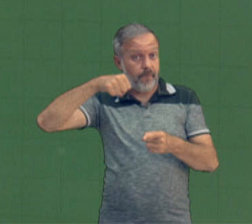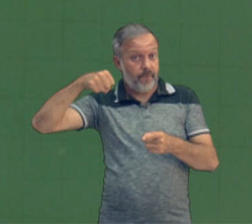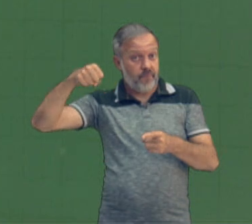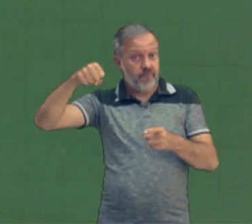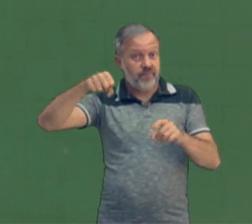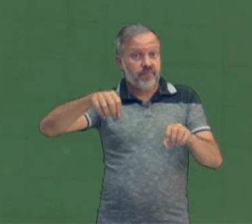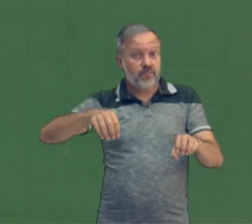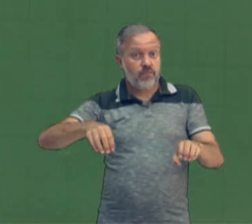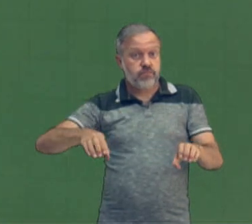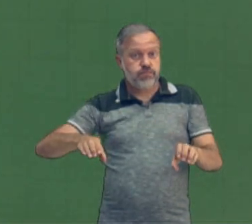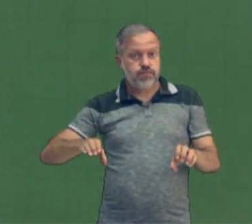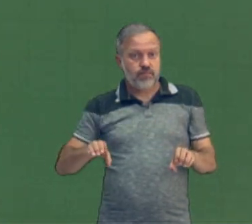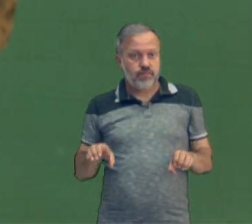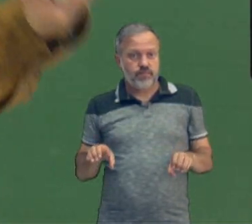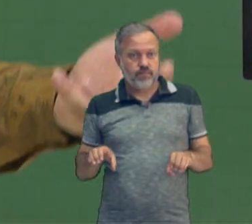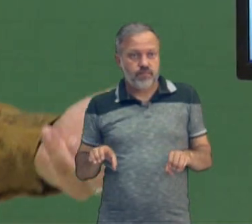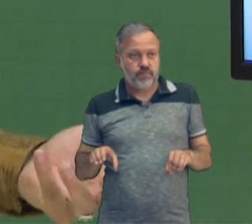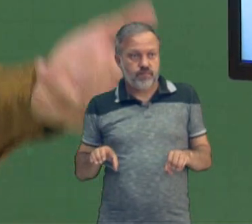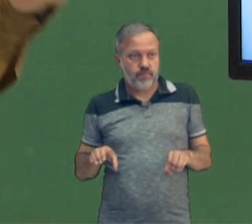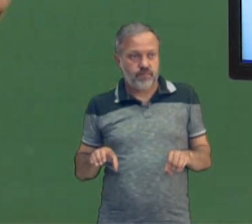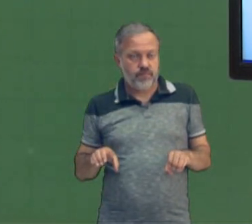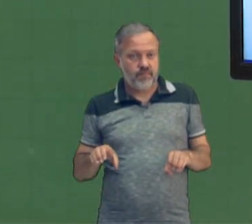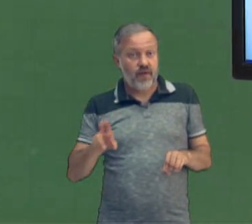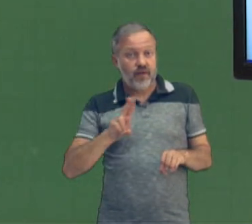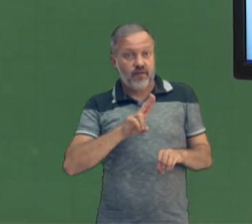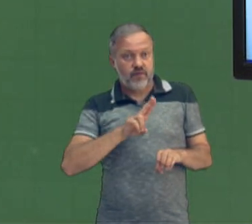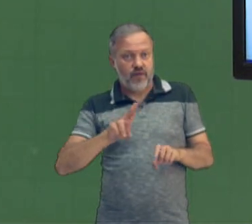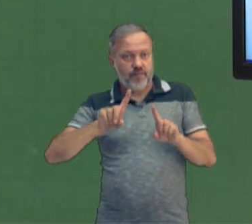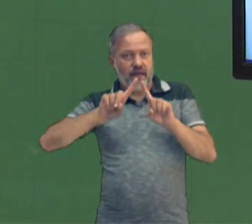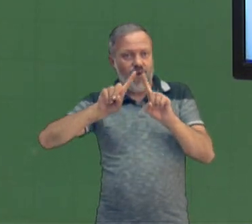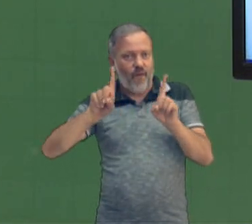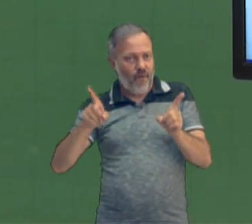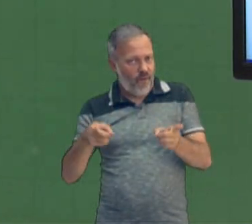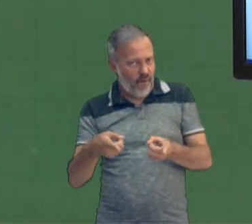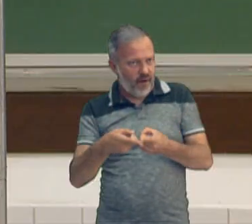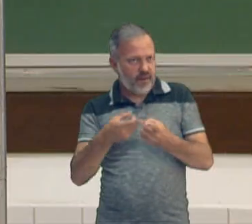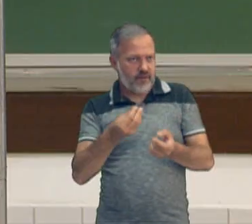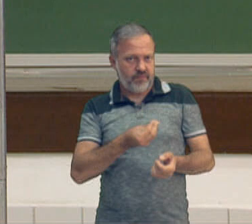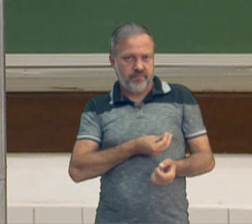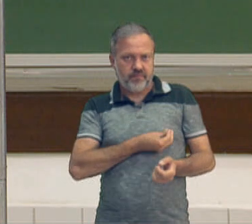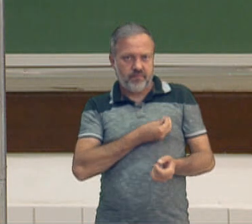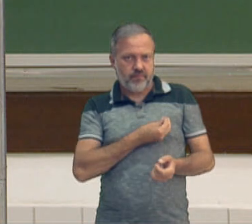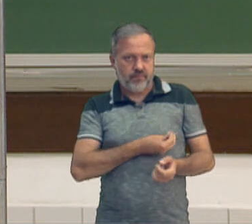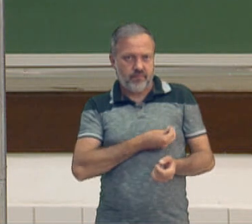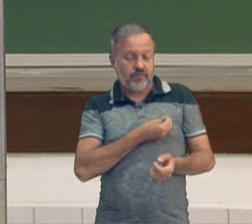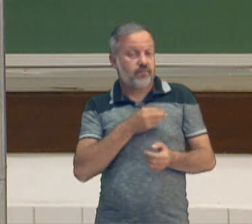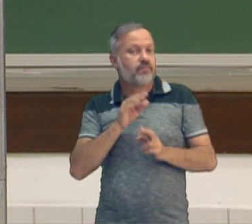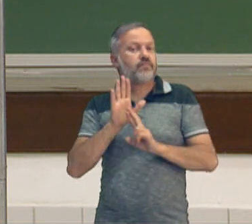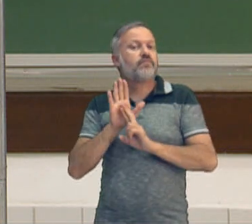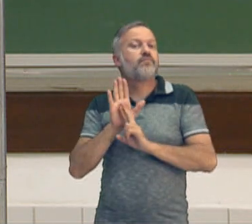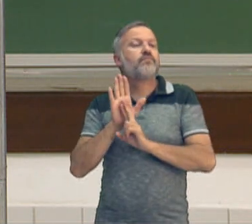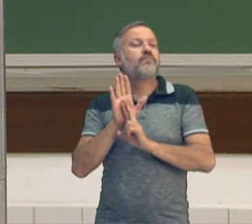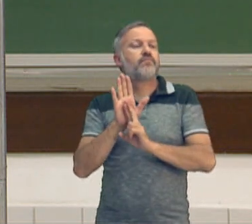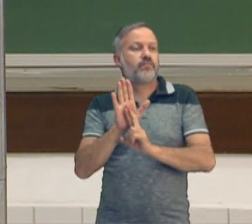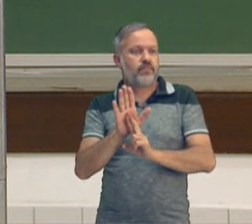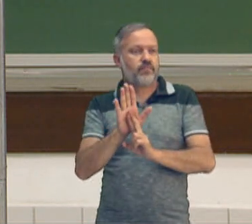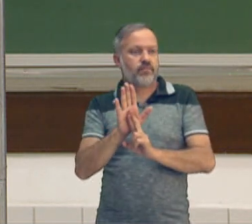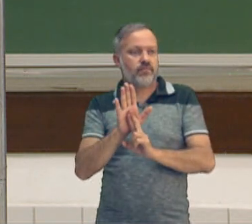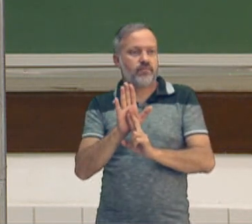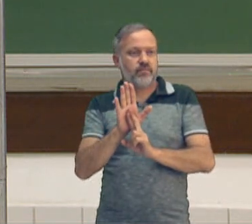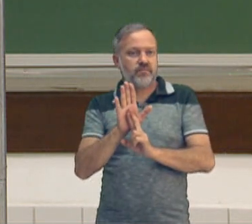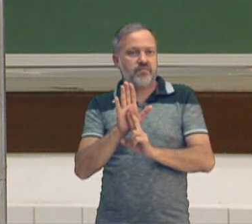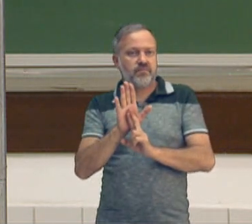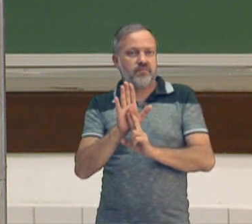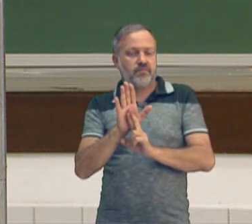budista, chamada de Roda da Vida, essa que eu mostrei uma imagem, é uma representação do samsara, que é o ciclo